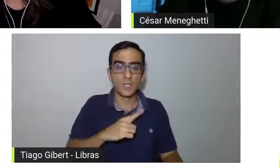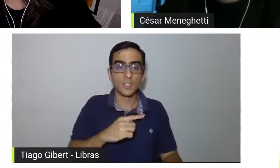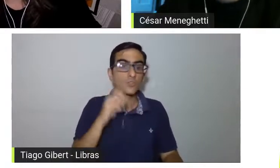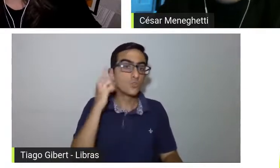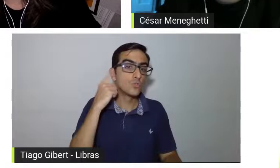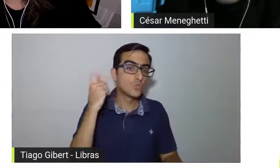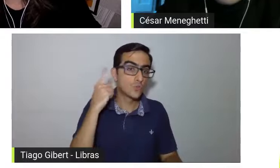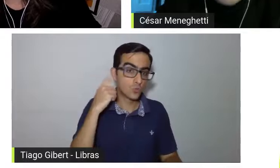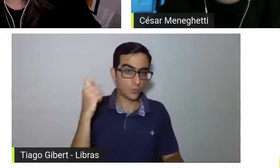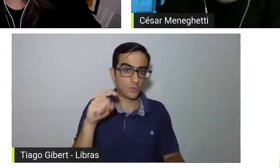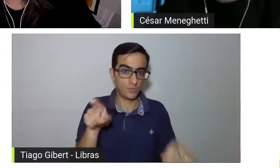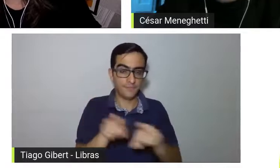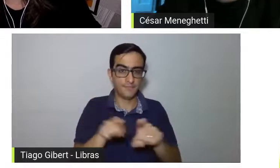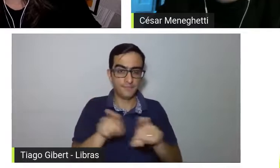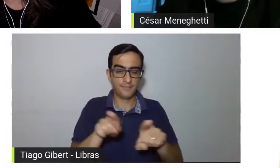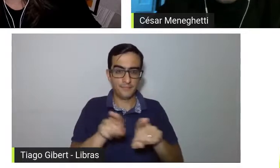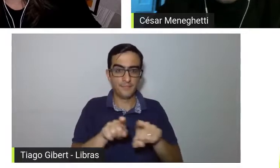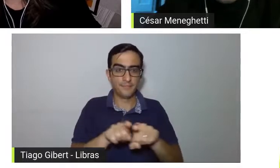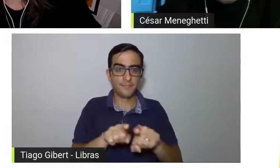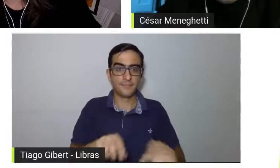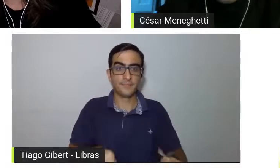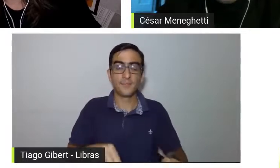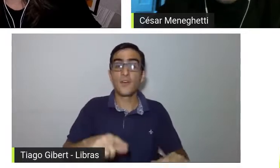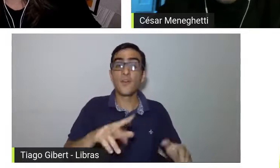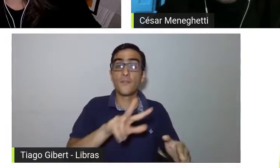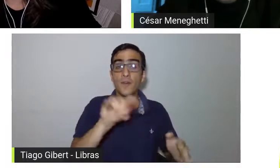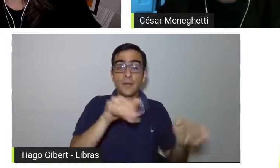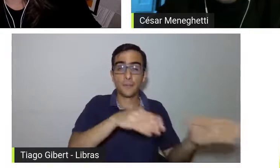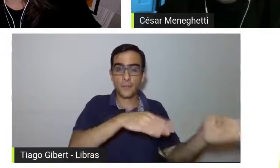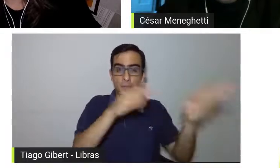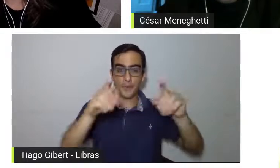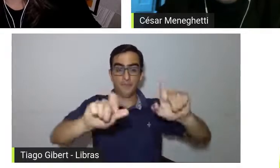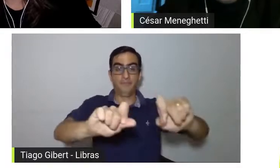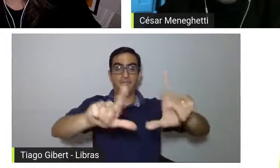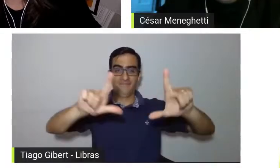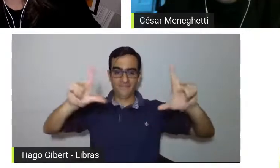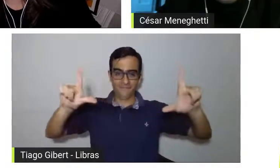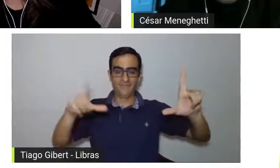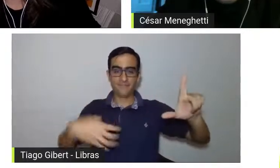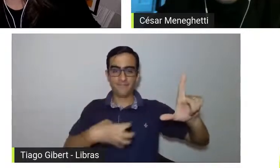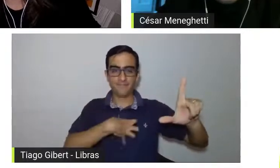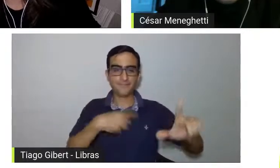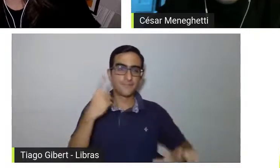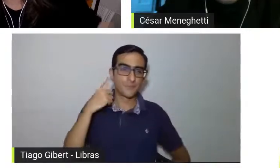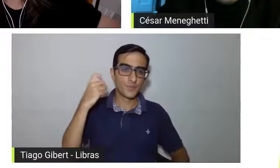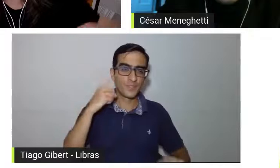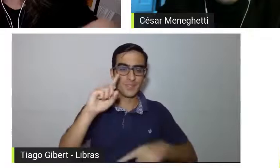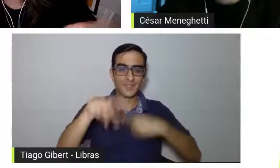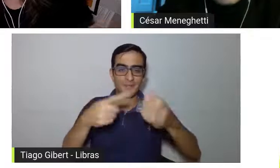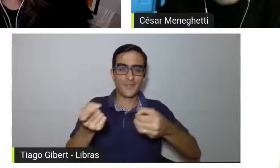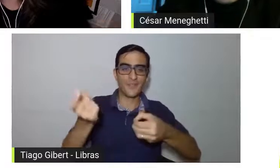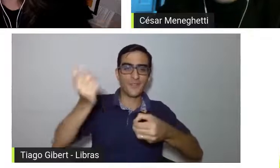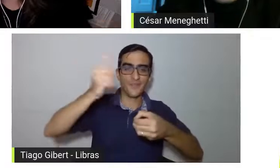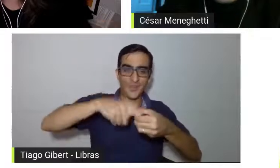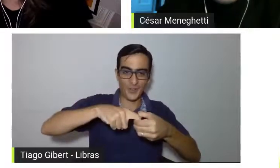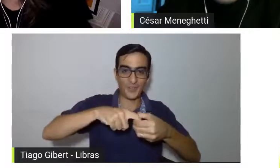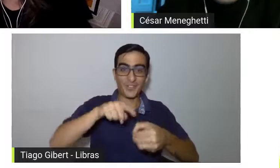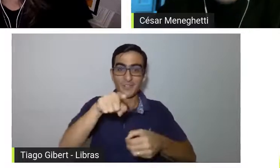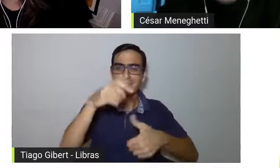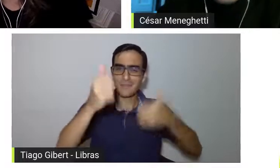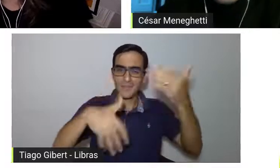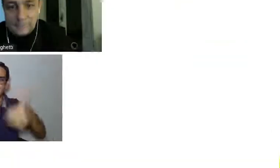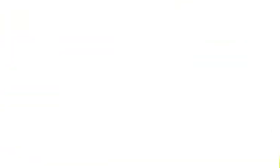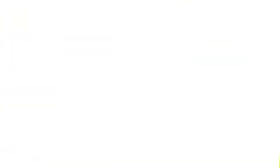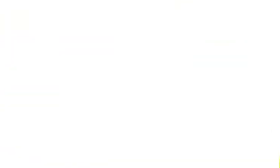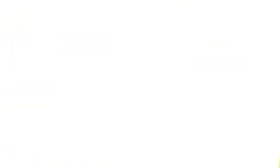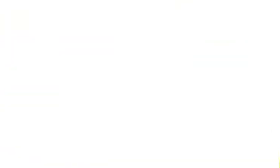gente vai assistir, então, ele na íntegra, em tela cheia, com som, e daí depois a gente volta para você falar mais um